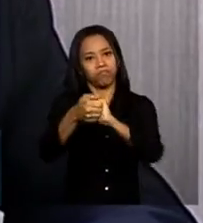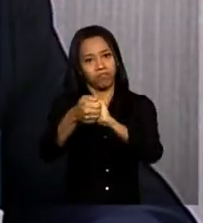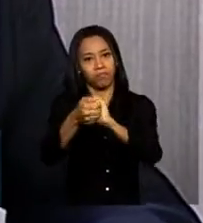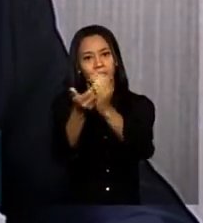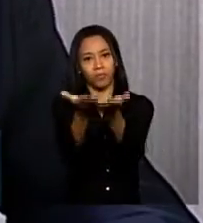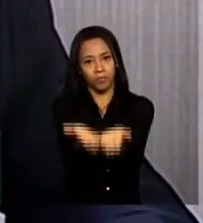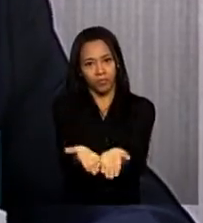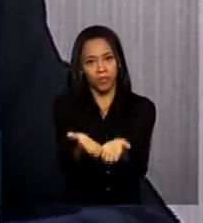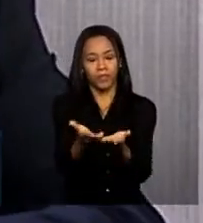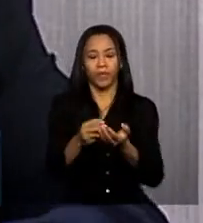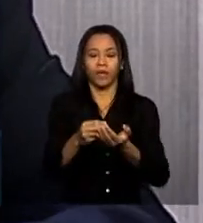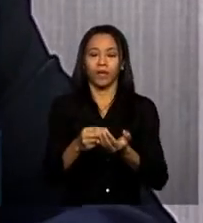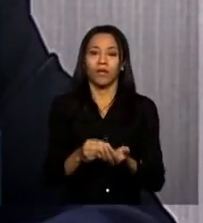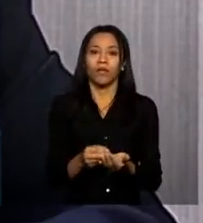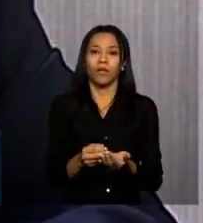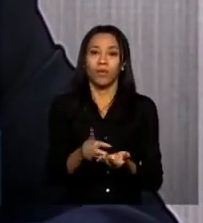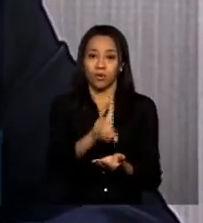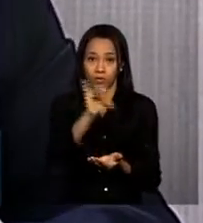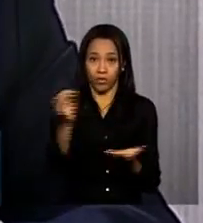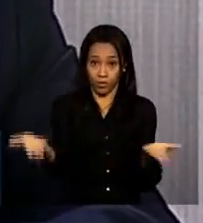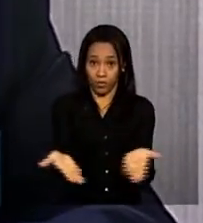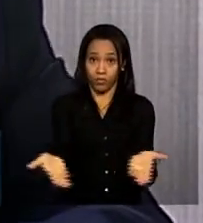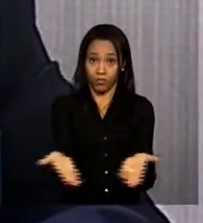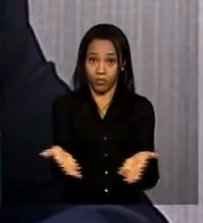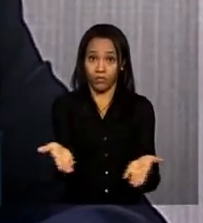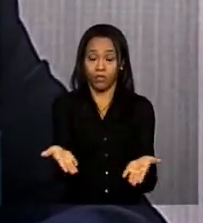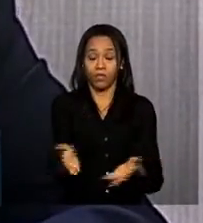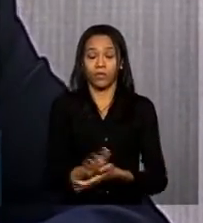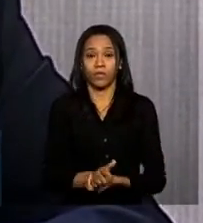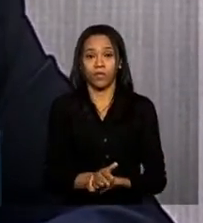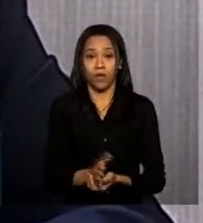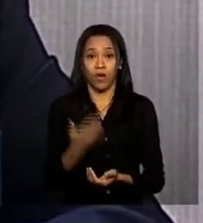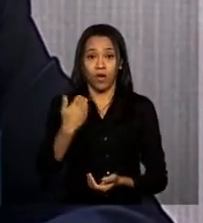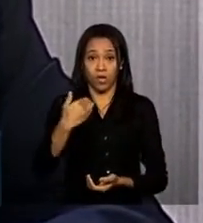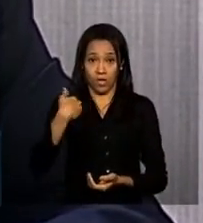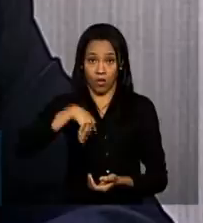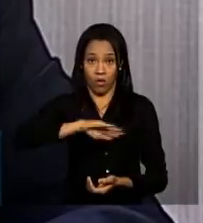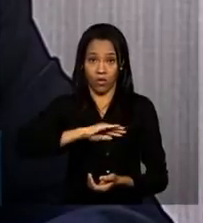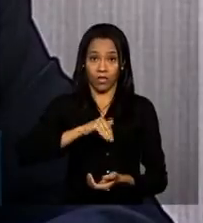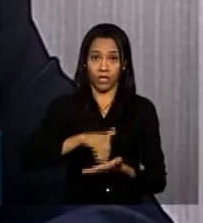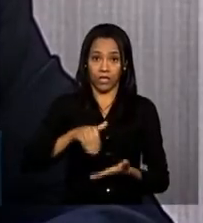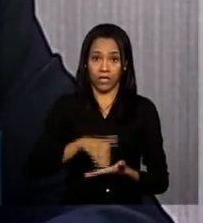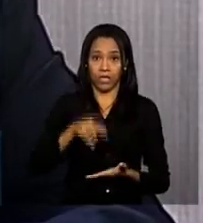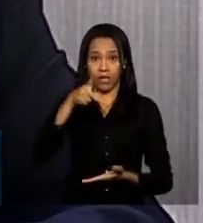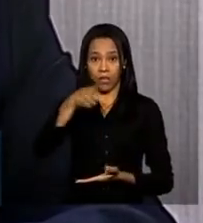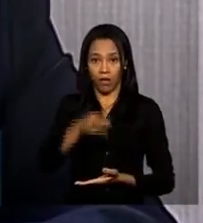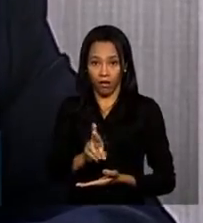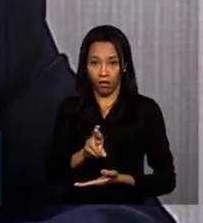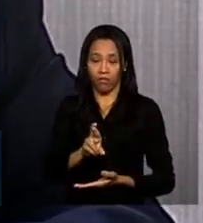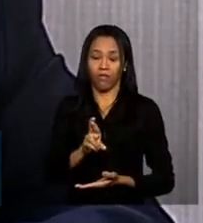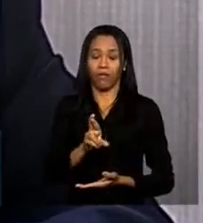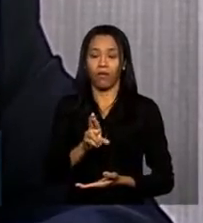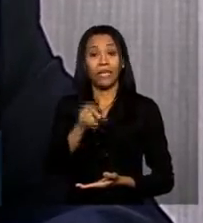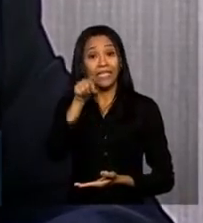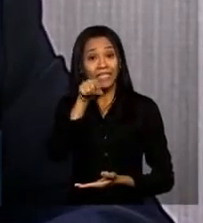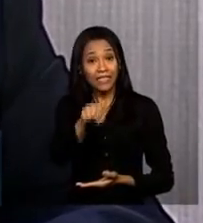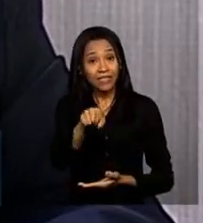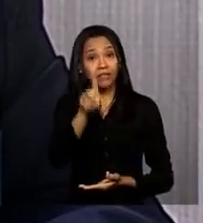e dizer que esse, para nós, é da Secretaria-Geral, Esse é um ato em defesa da